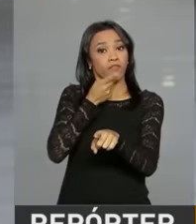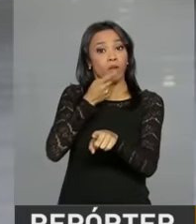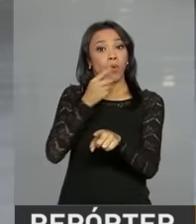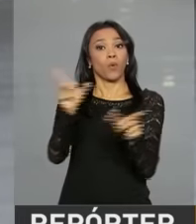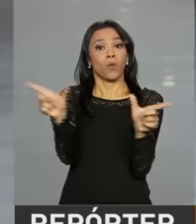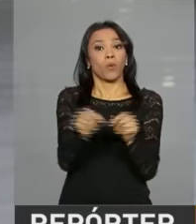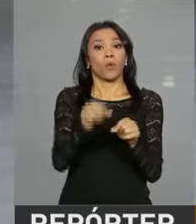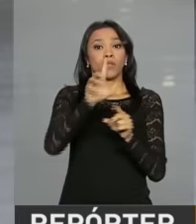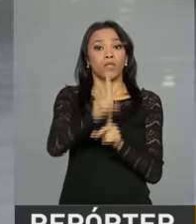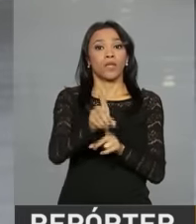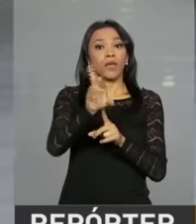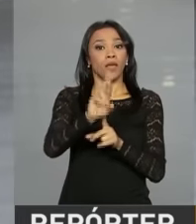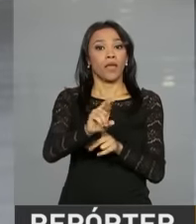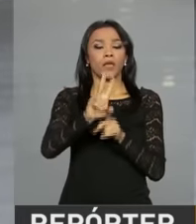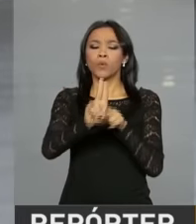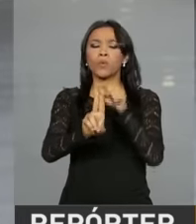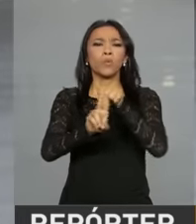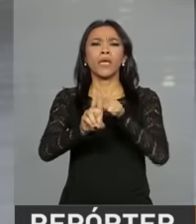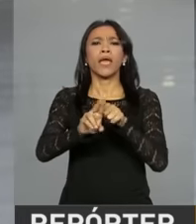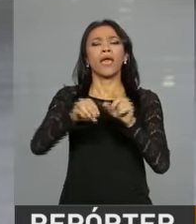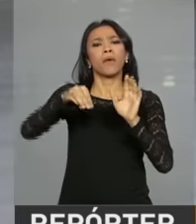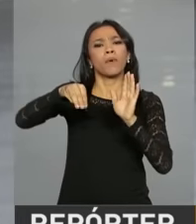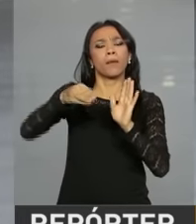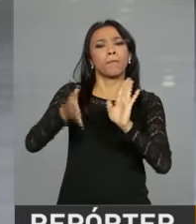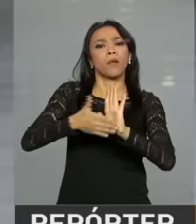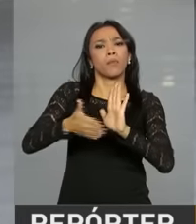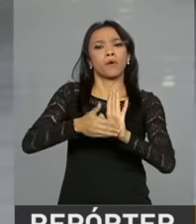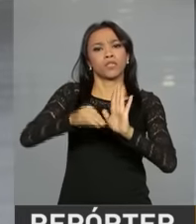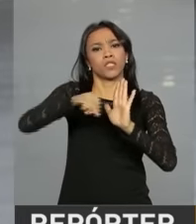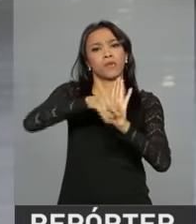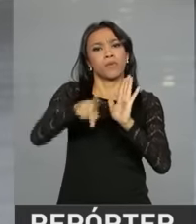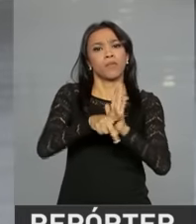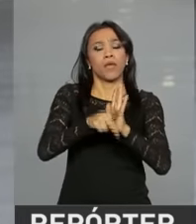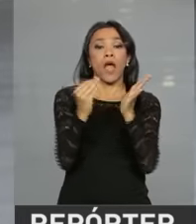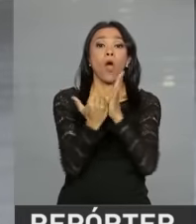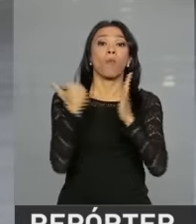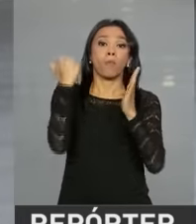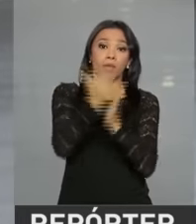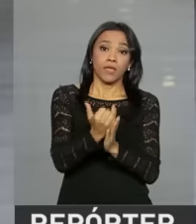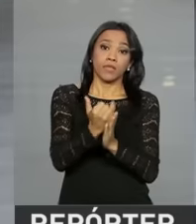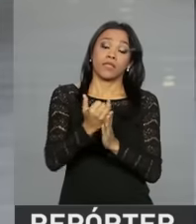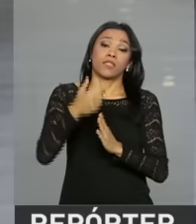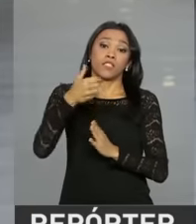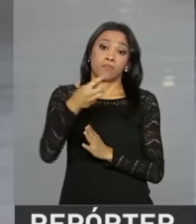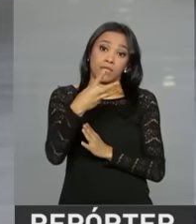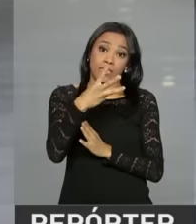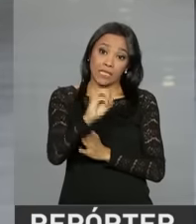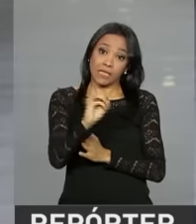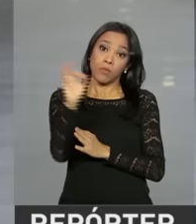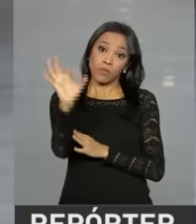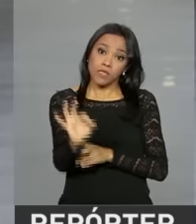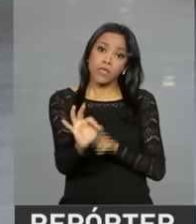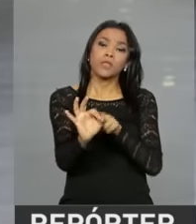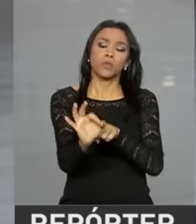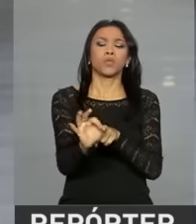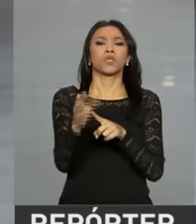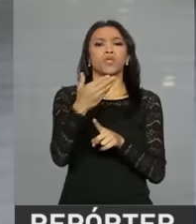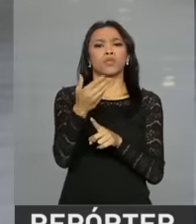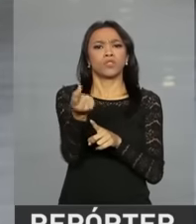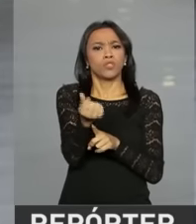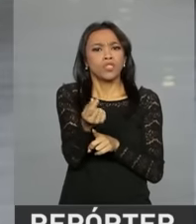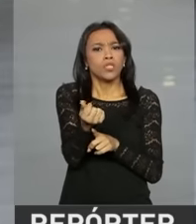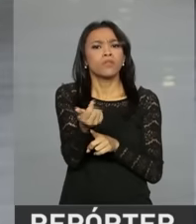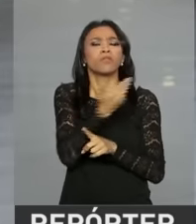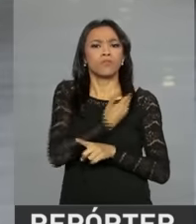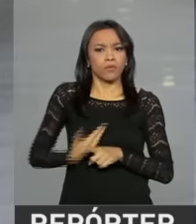DRU, é uma proposta de emenda à Constituição que aumenta de 20 para 30% o percentual que o governo pode utilizar livremente